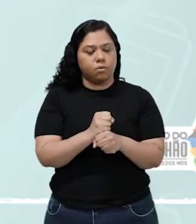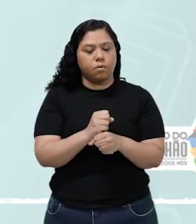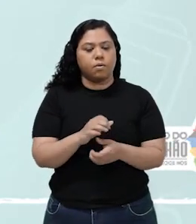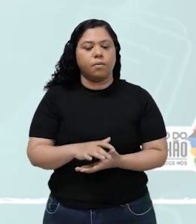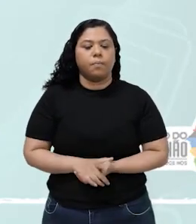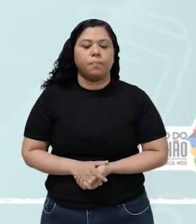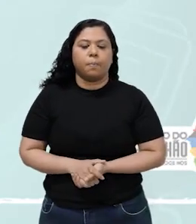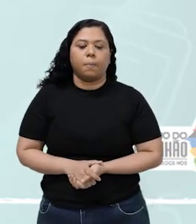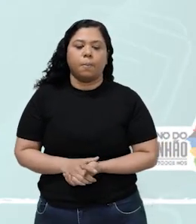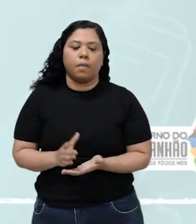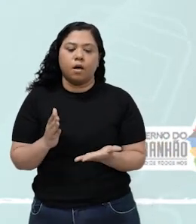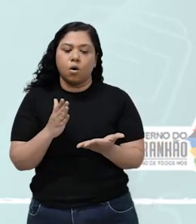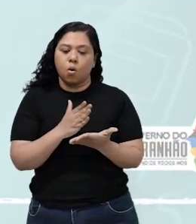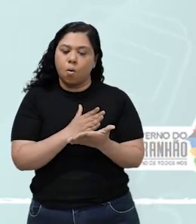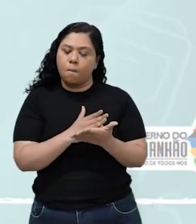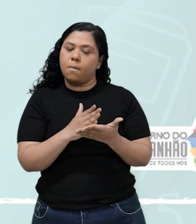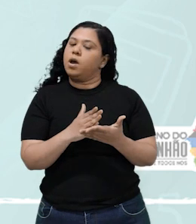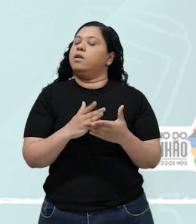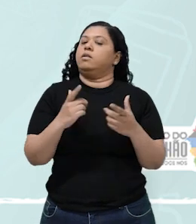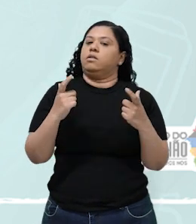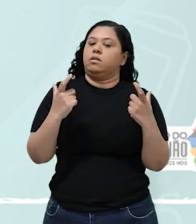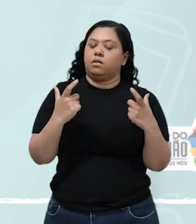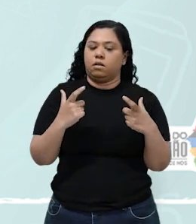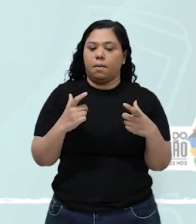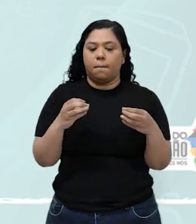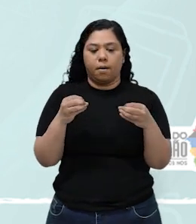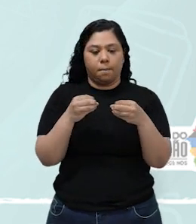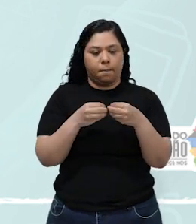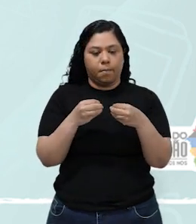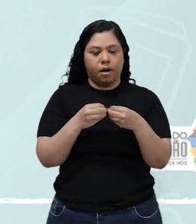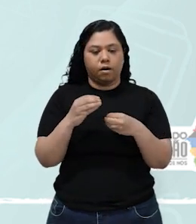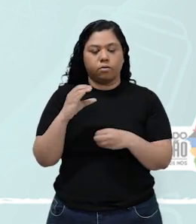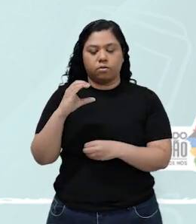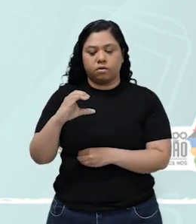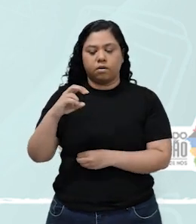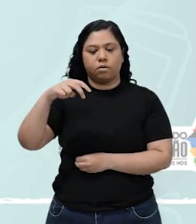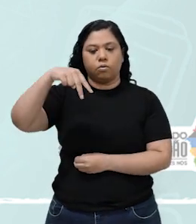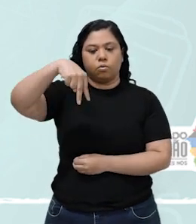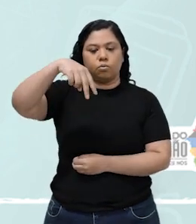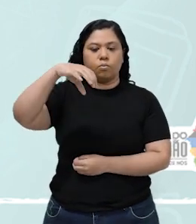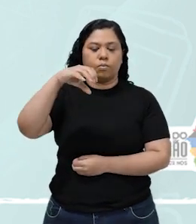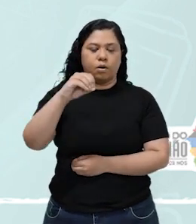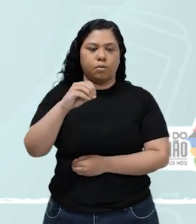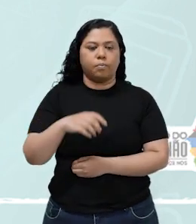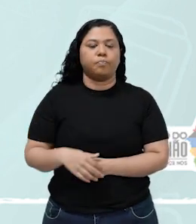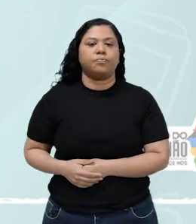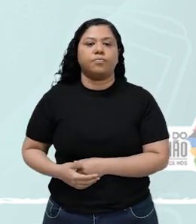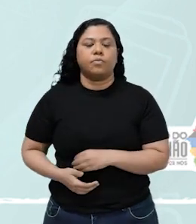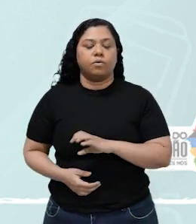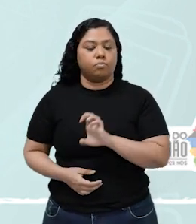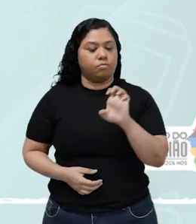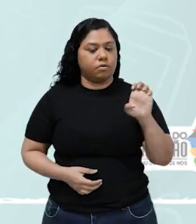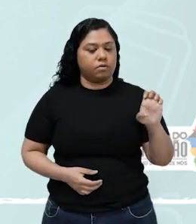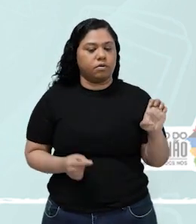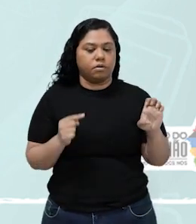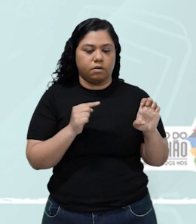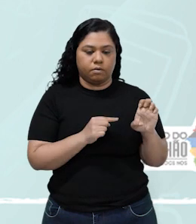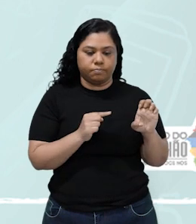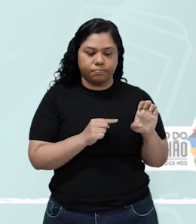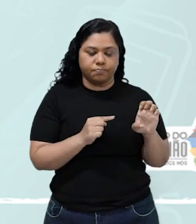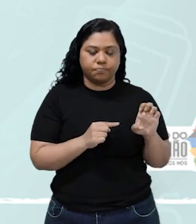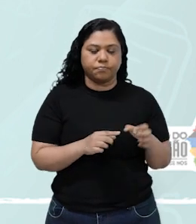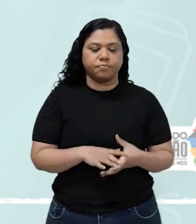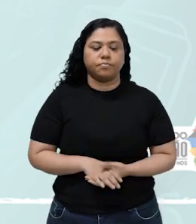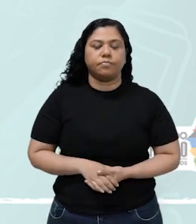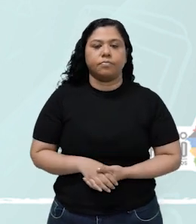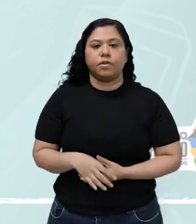extremidade, pelo lado mais próximo da carbonila. No nosso primeiro exemplo, é o lado esquerdo, da esquerda para a direita.